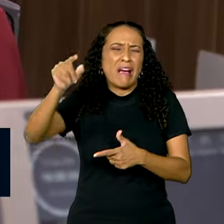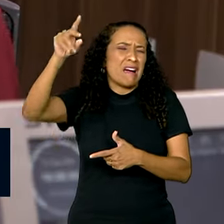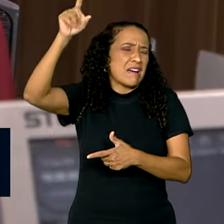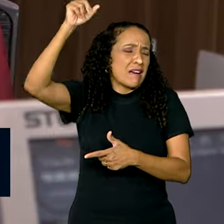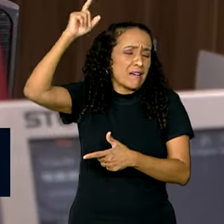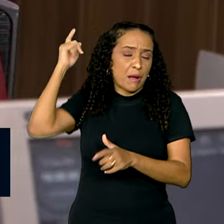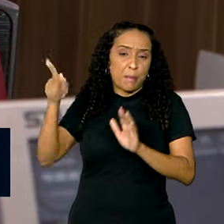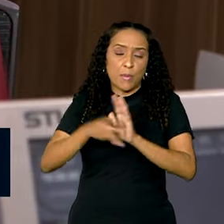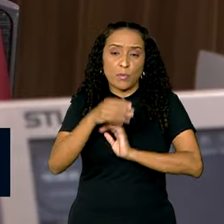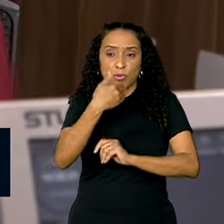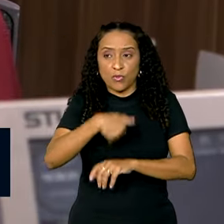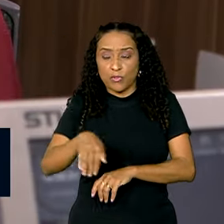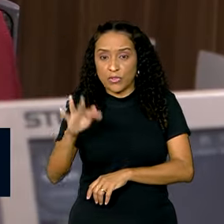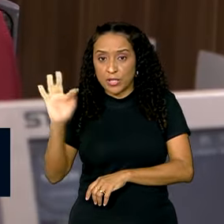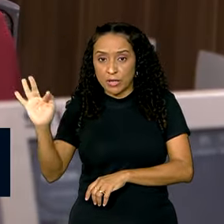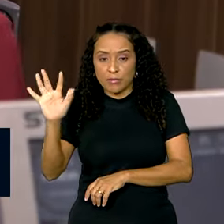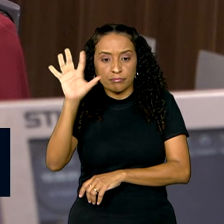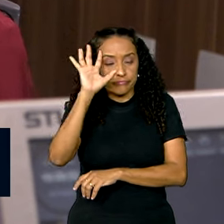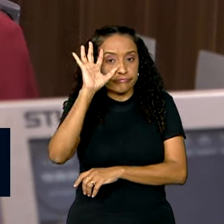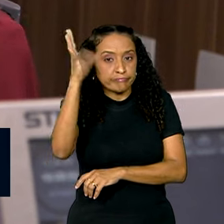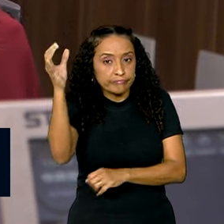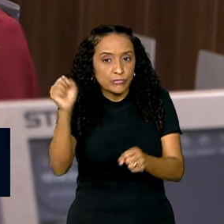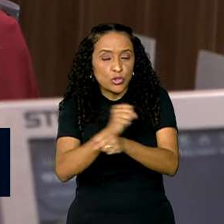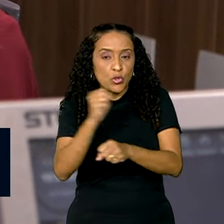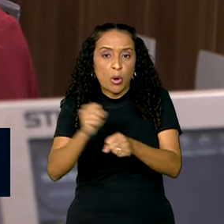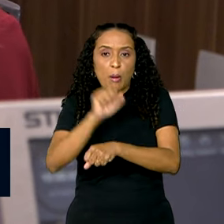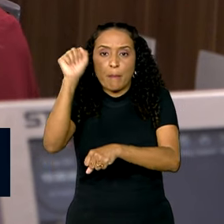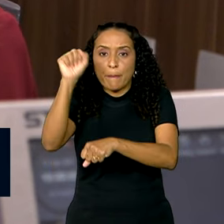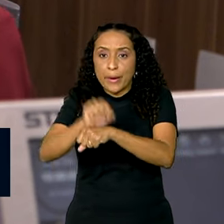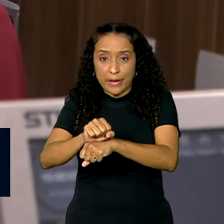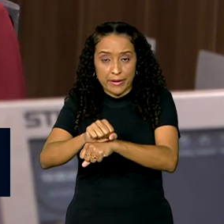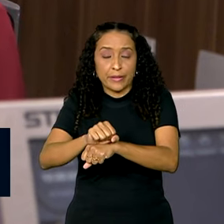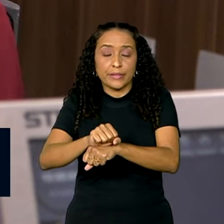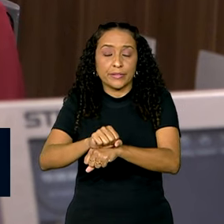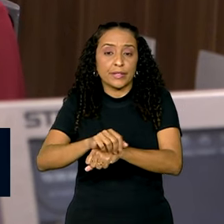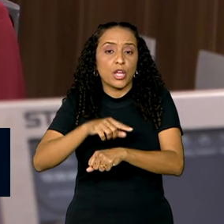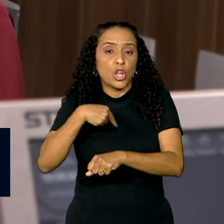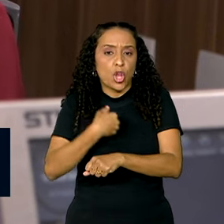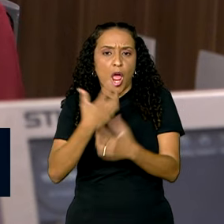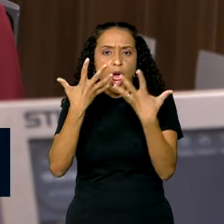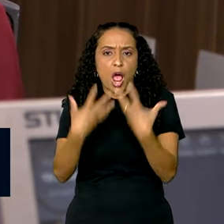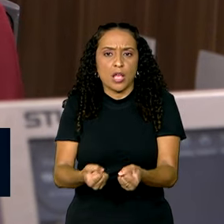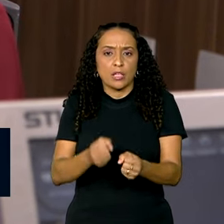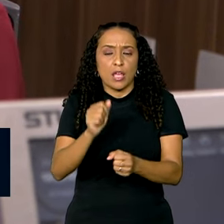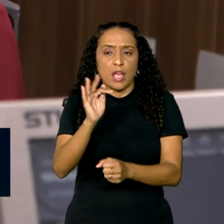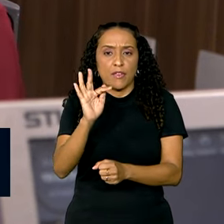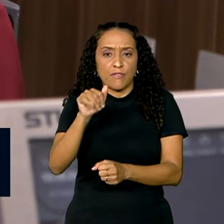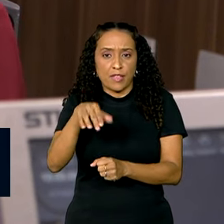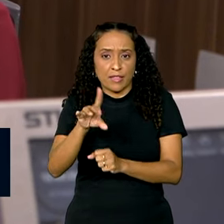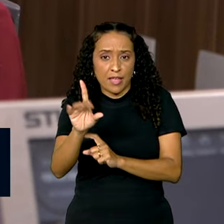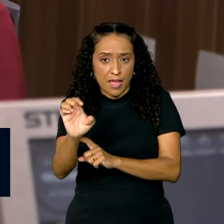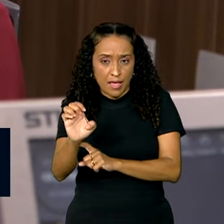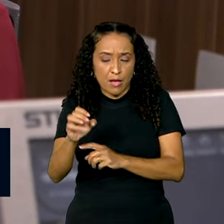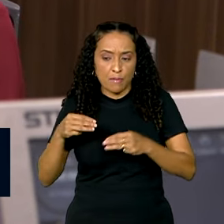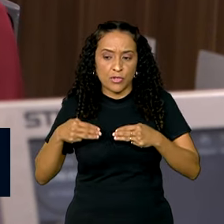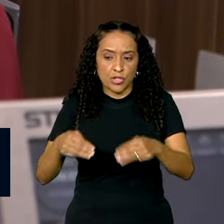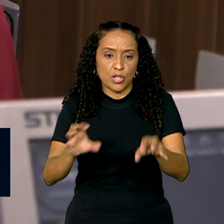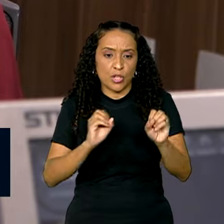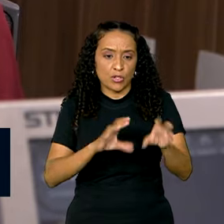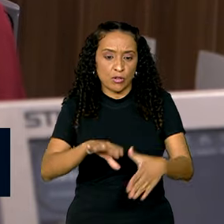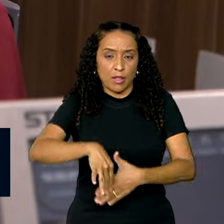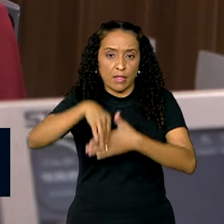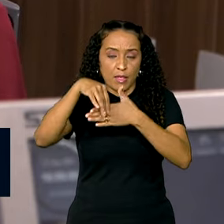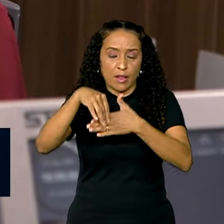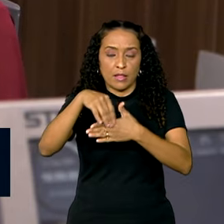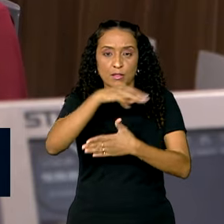né do Governo Federal de fato a solução de obras inacabadas e paralisadas e nós Assumimos o fnd o Ministério da Educação na liderança do